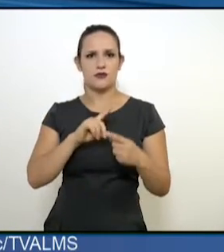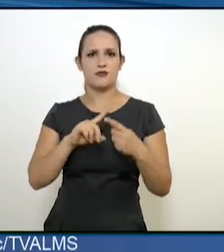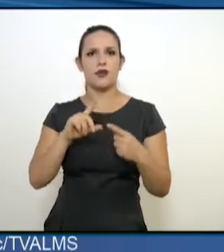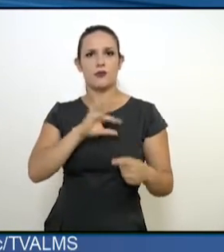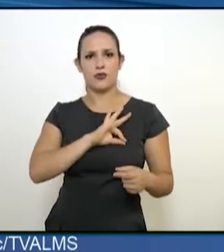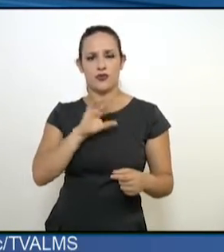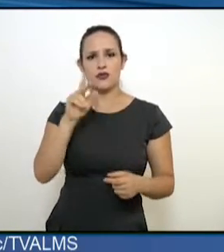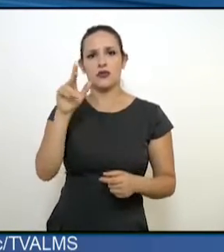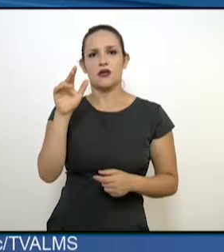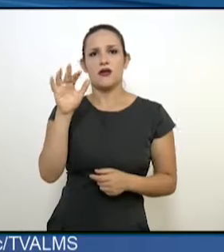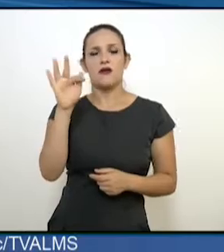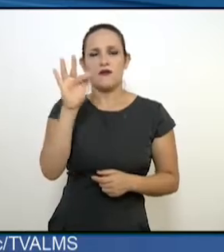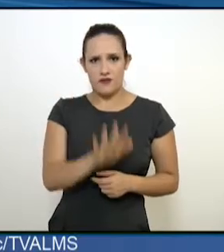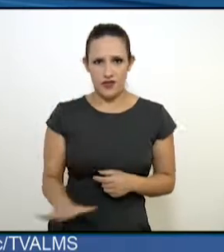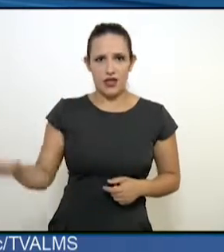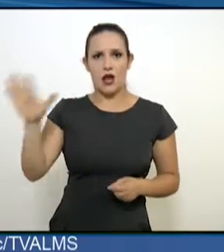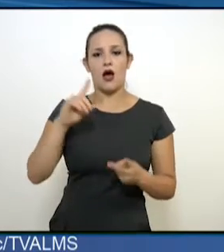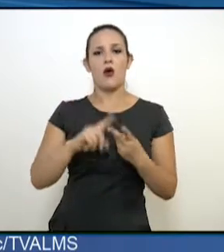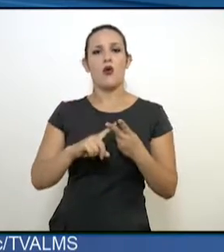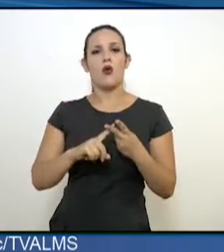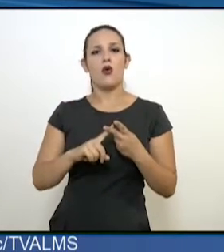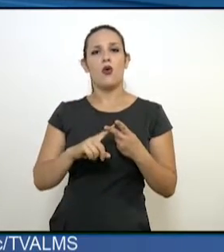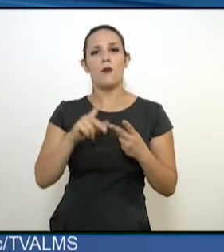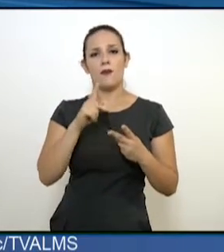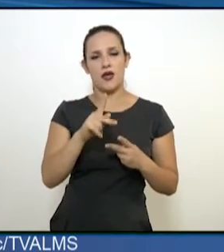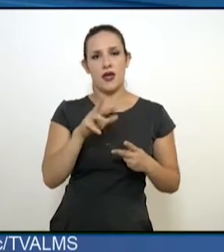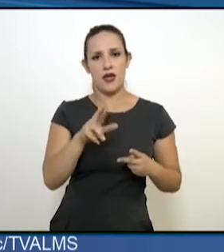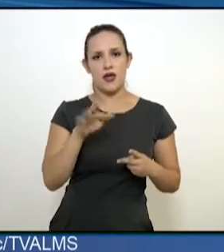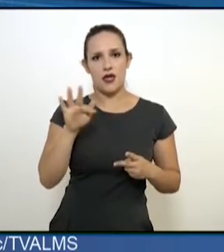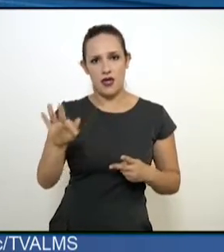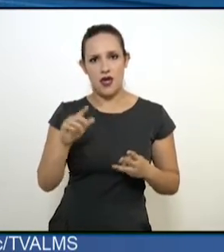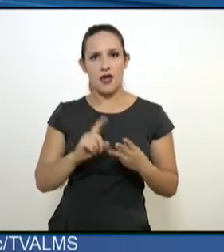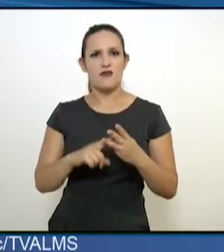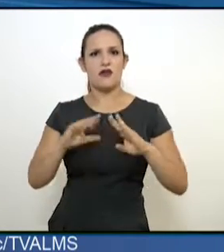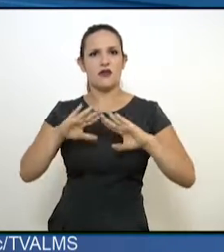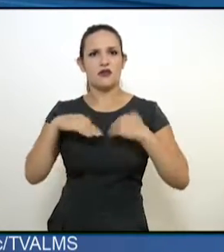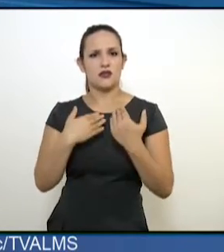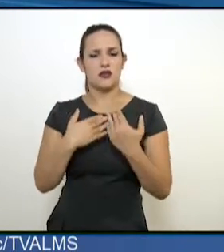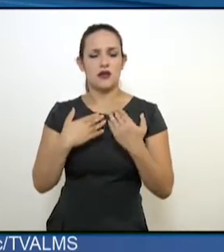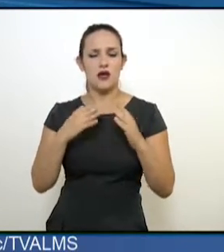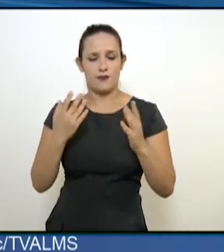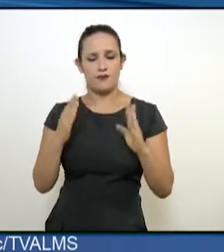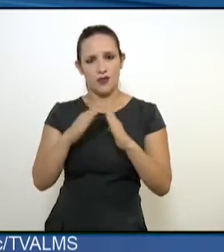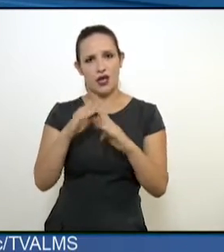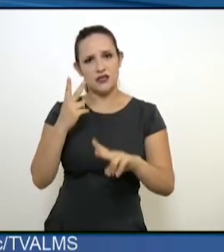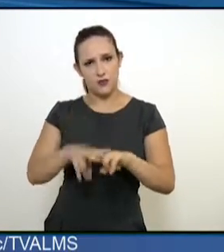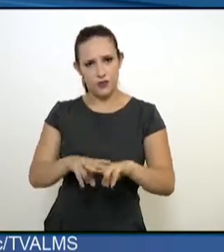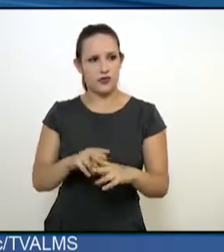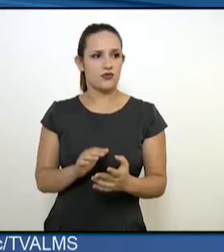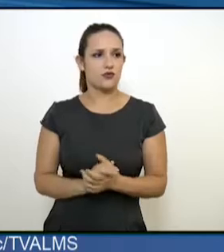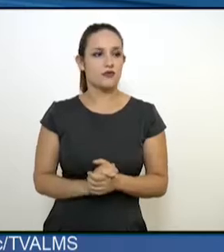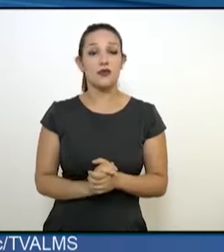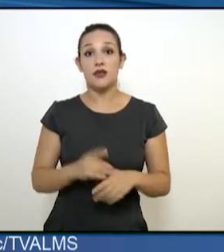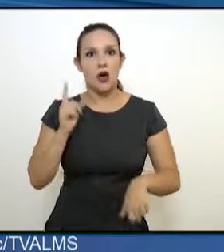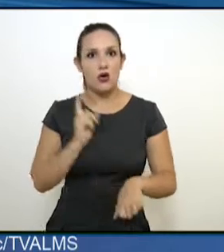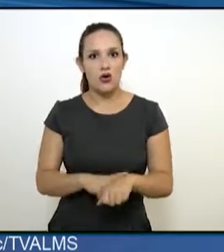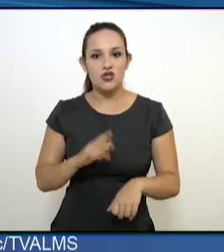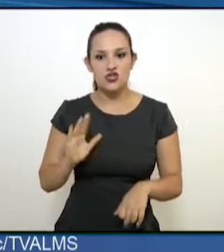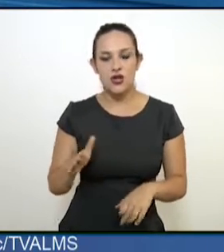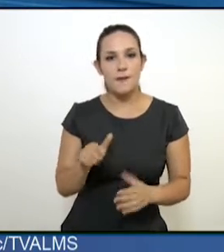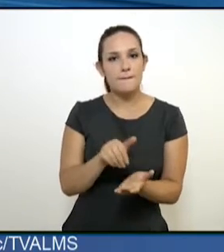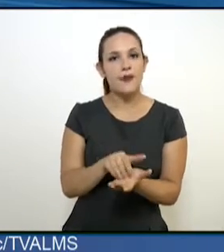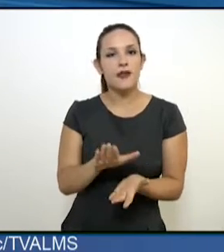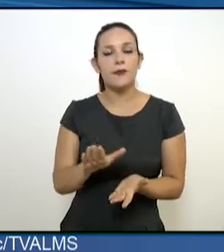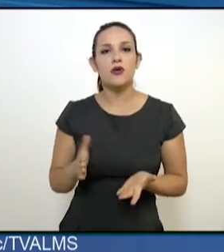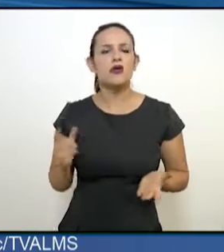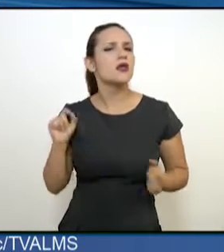federal, rodoviária federal, sistema penitenciário, etc, etc, etc, e já, de cara, demite